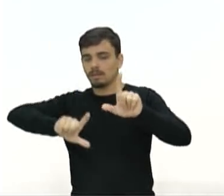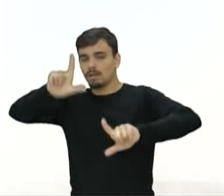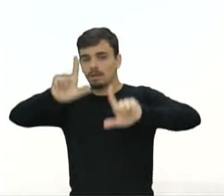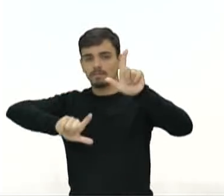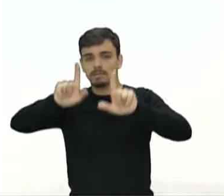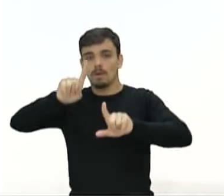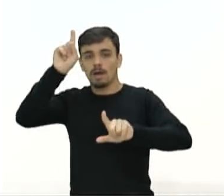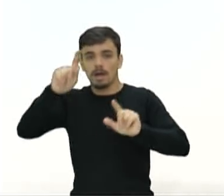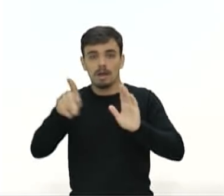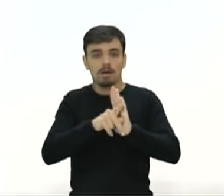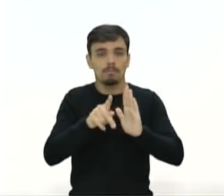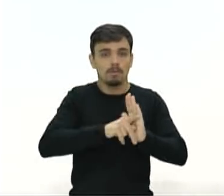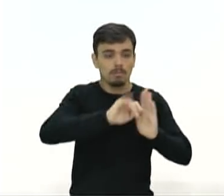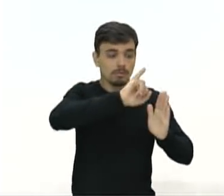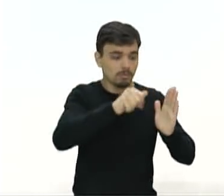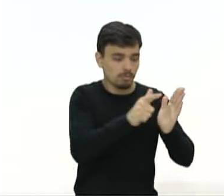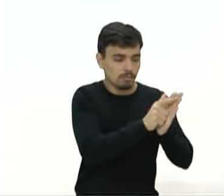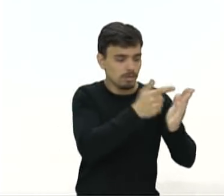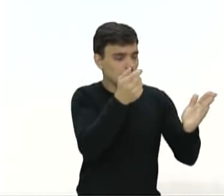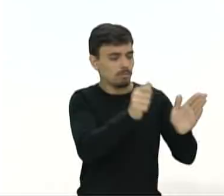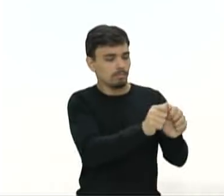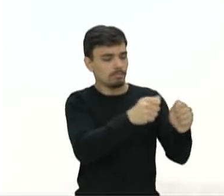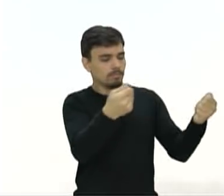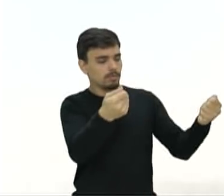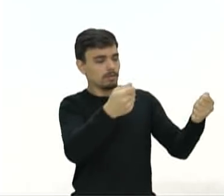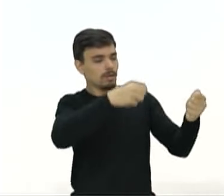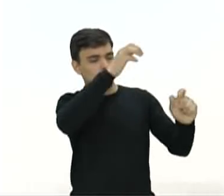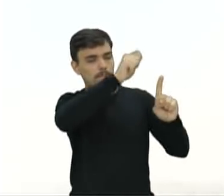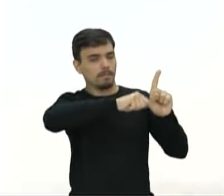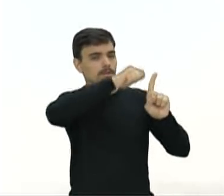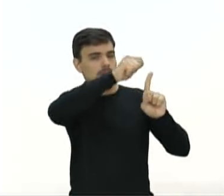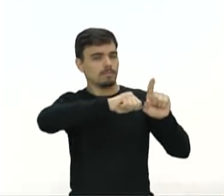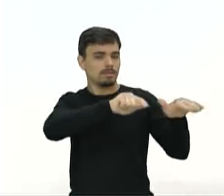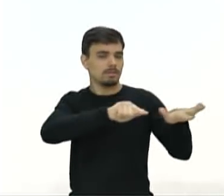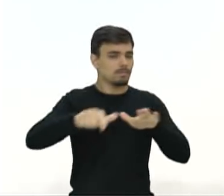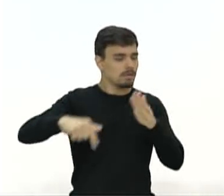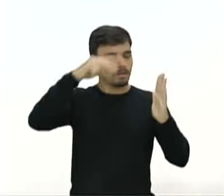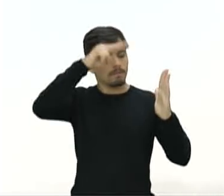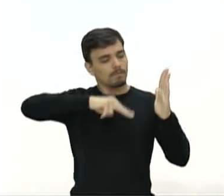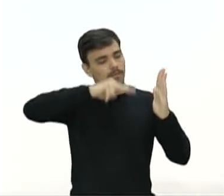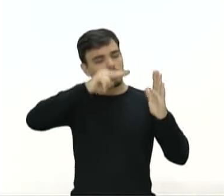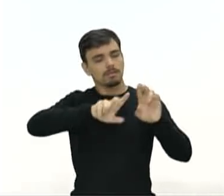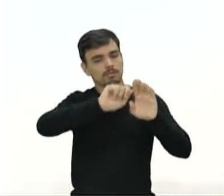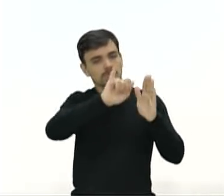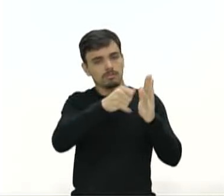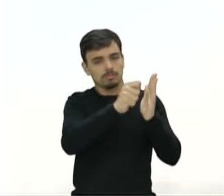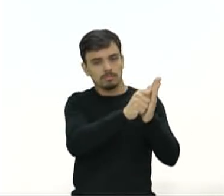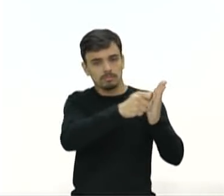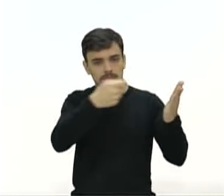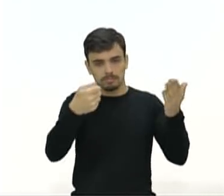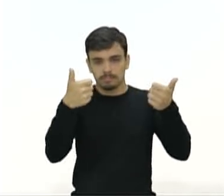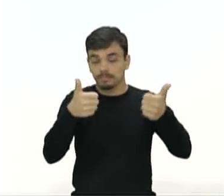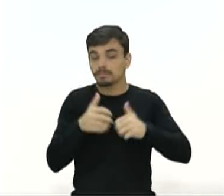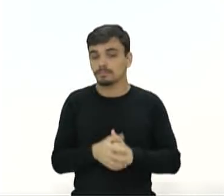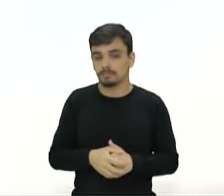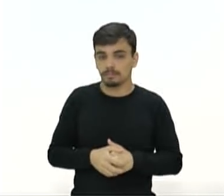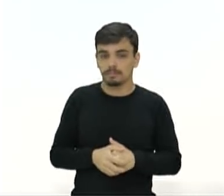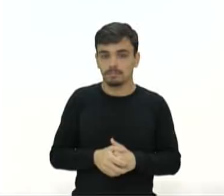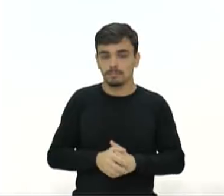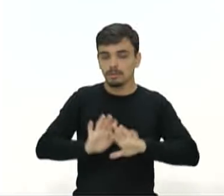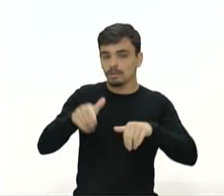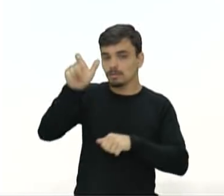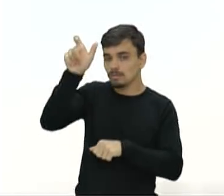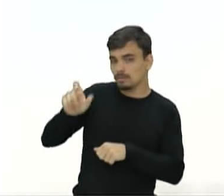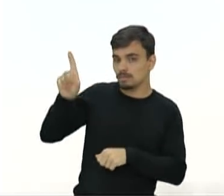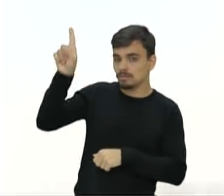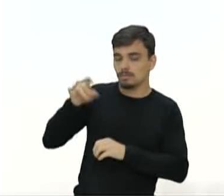então as pessoas tinham que acompanhar, né, mensalmente, semanalmente as novelas nos jornais. Então o Machado